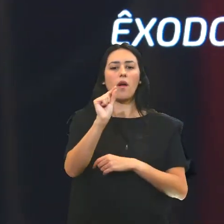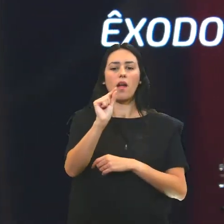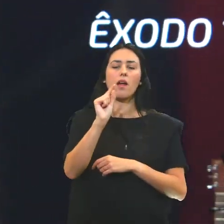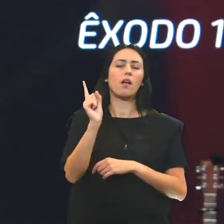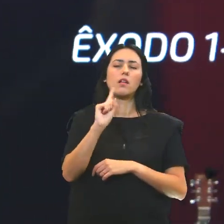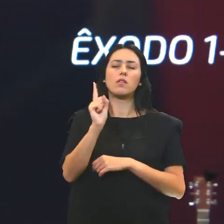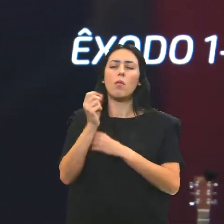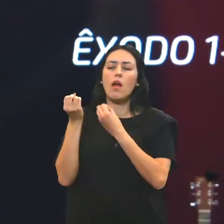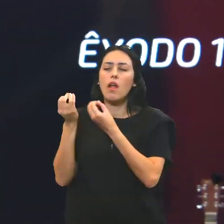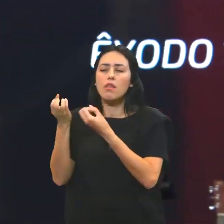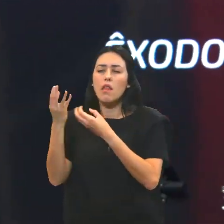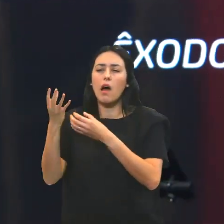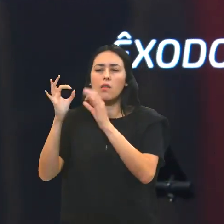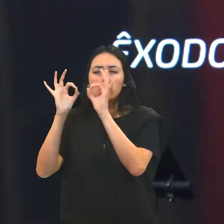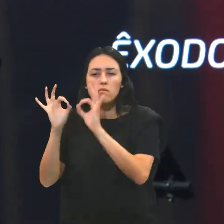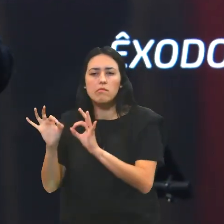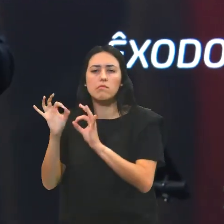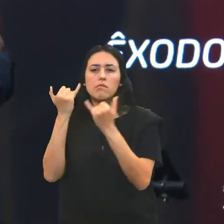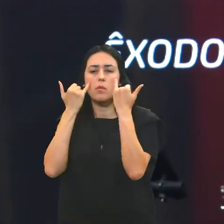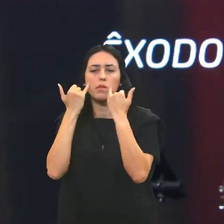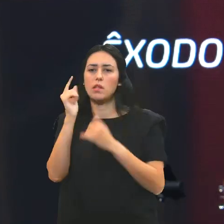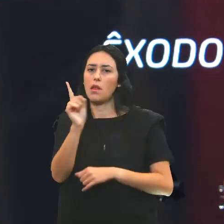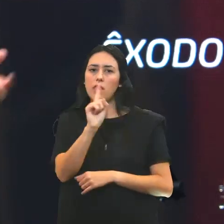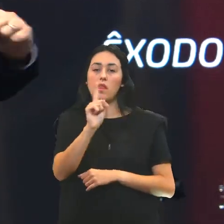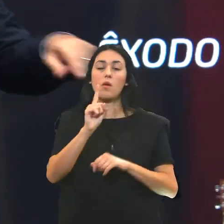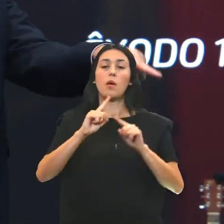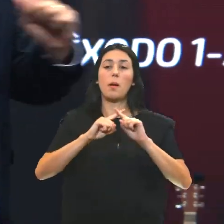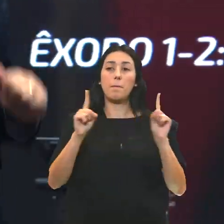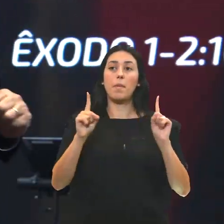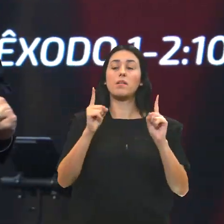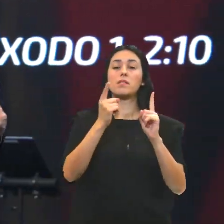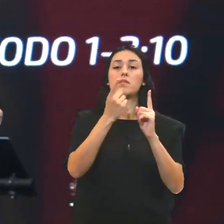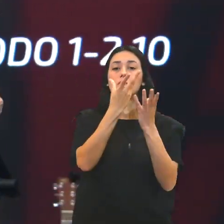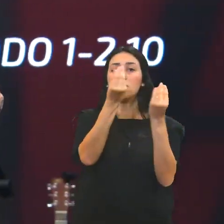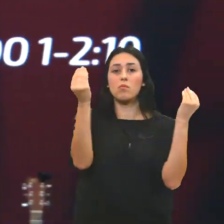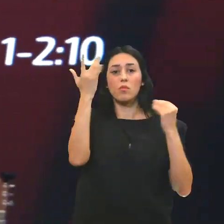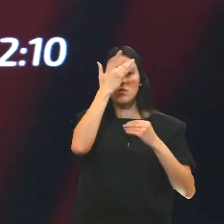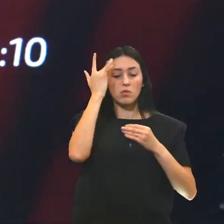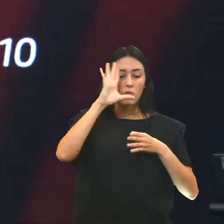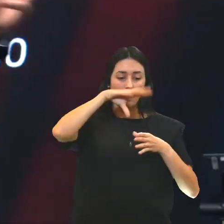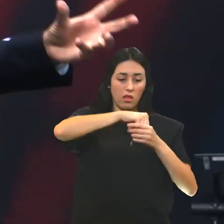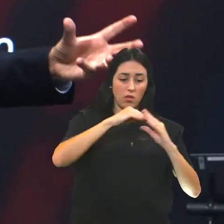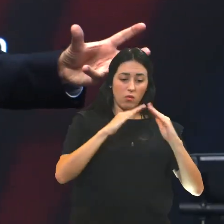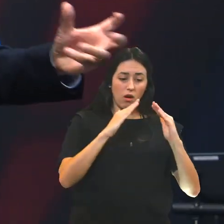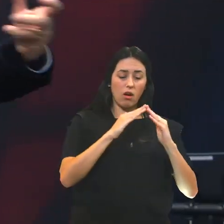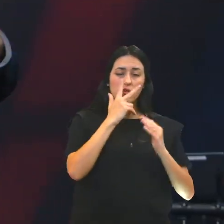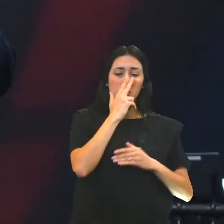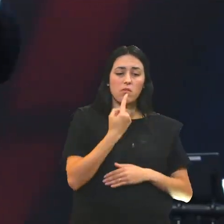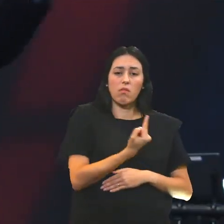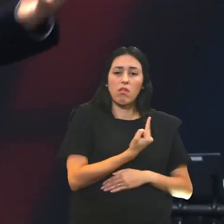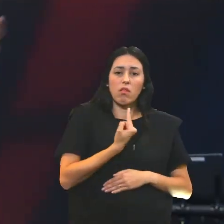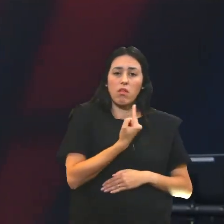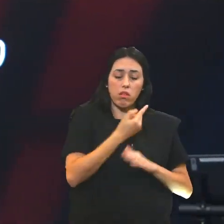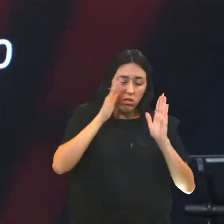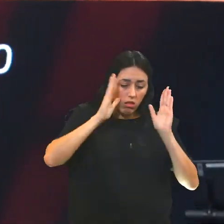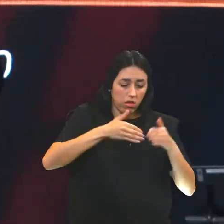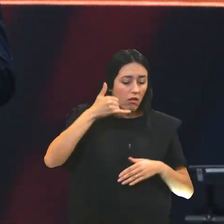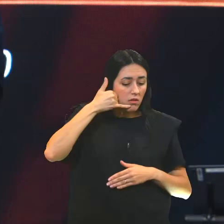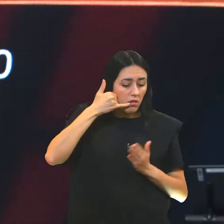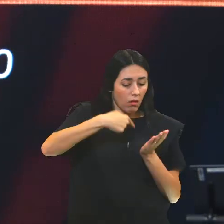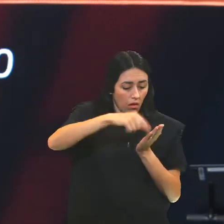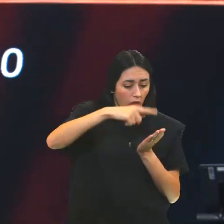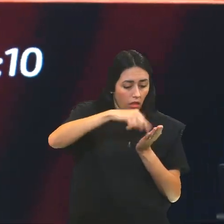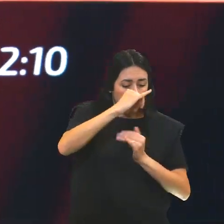mas o isolamento social que a gente tem dentro da própria casa. A gente, com celulares e internet,